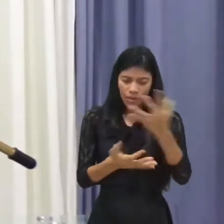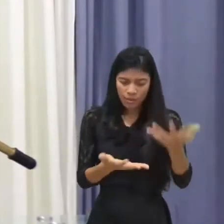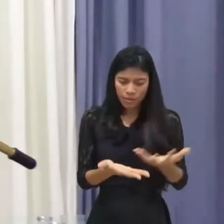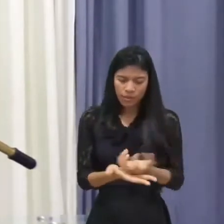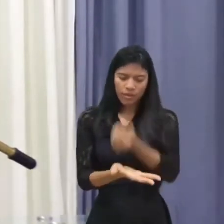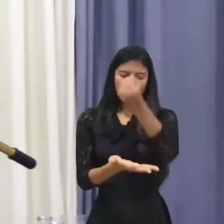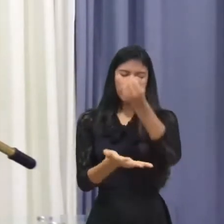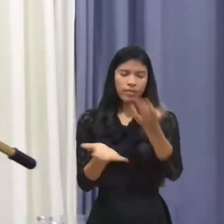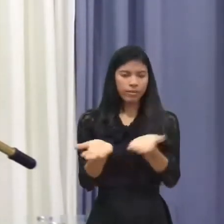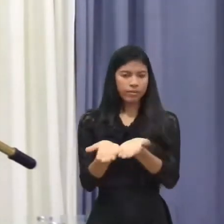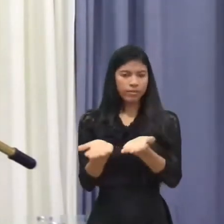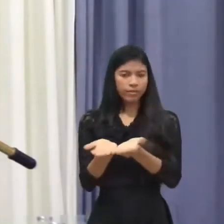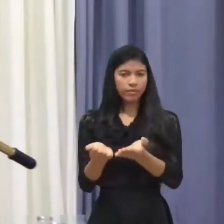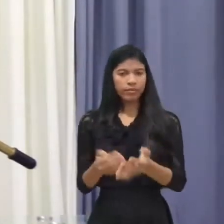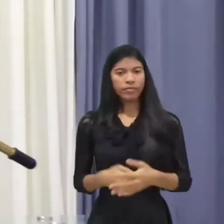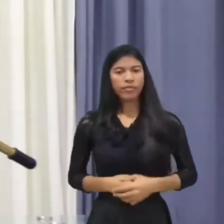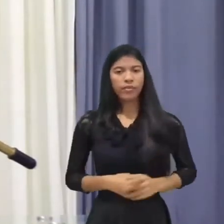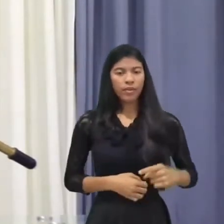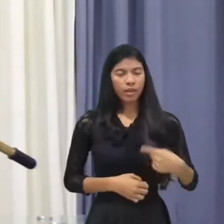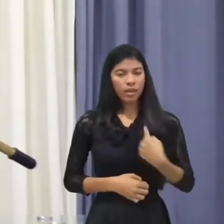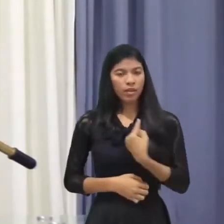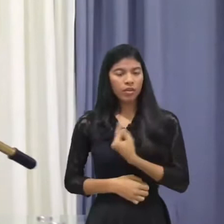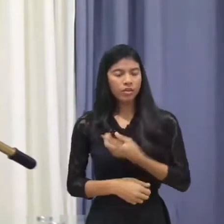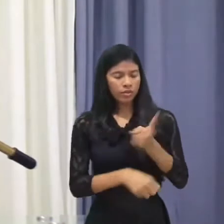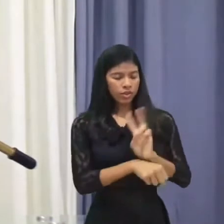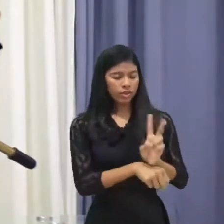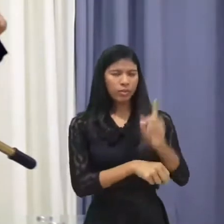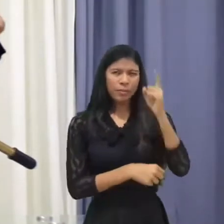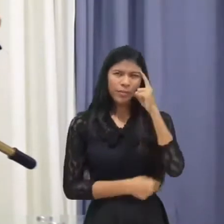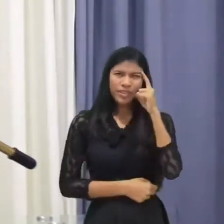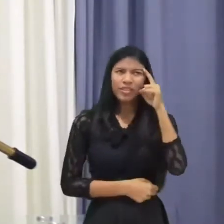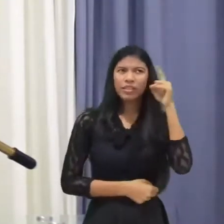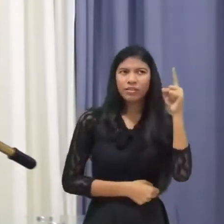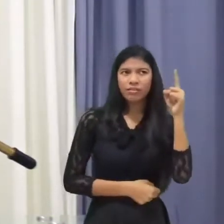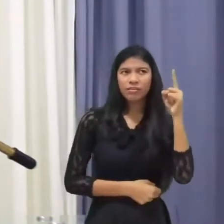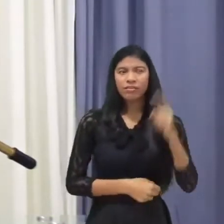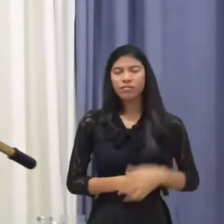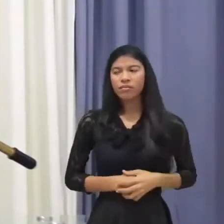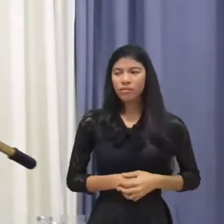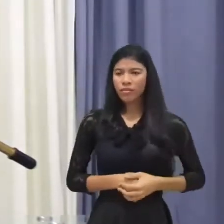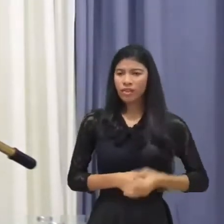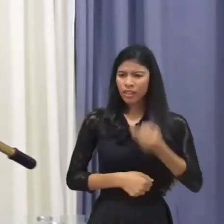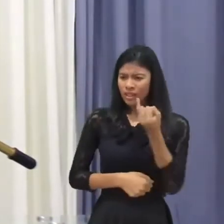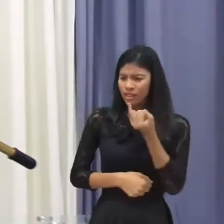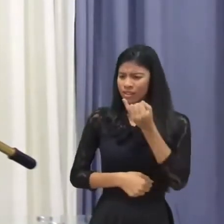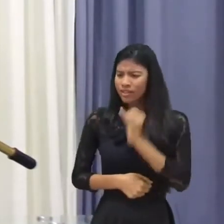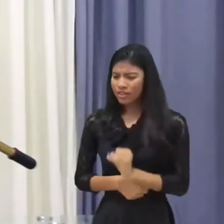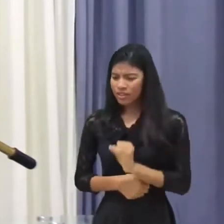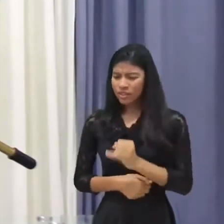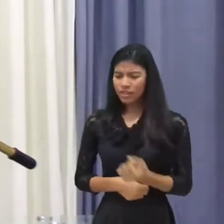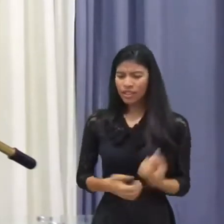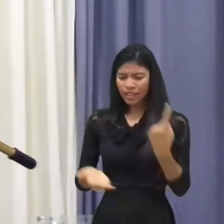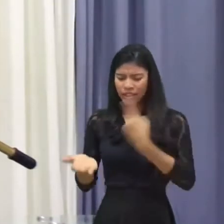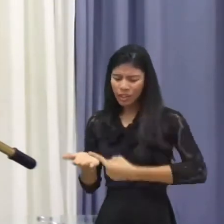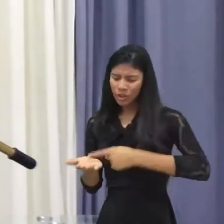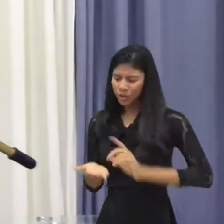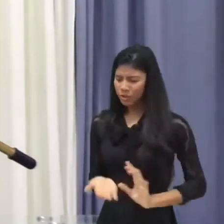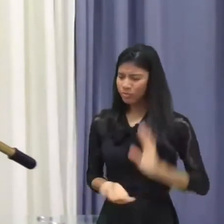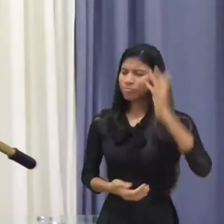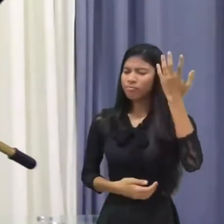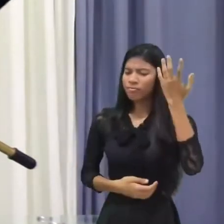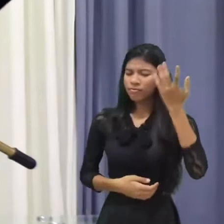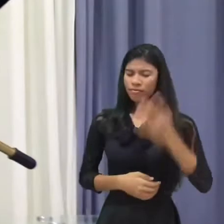só ficamos mais atentos pensando: se estes eventos que tratam da vinda dele em glória já